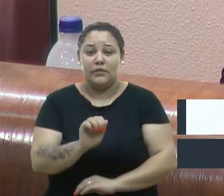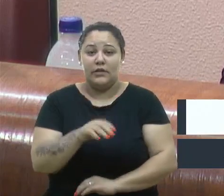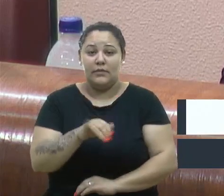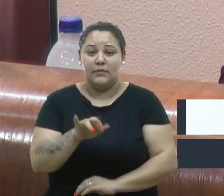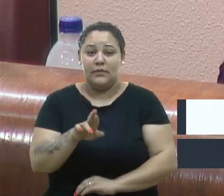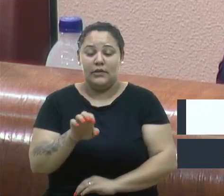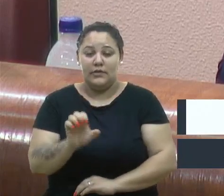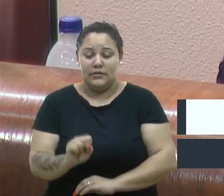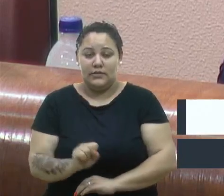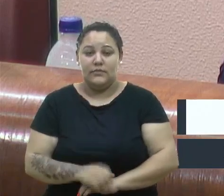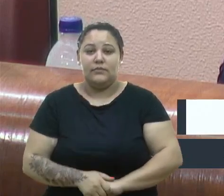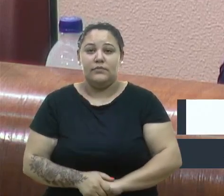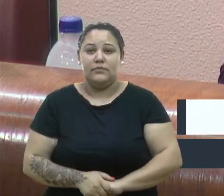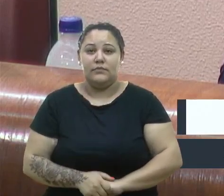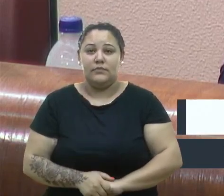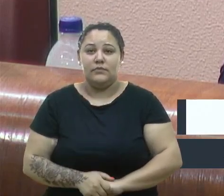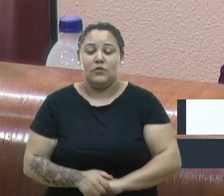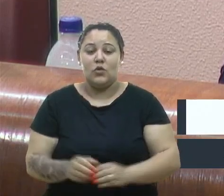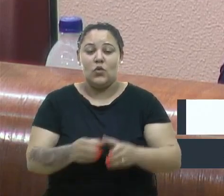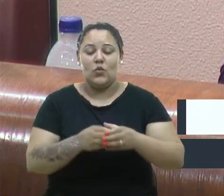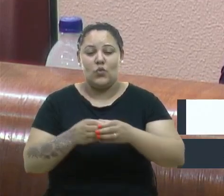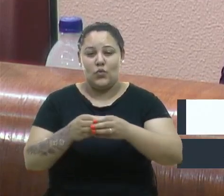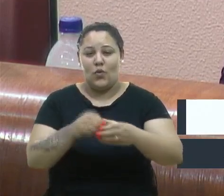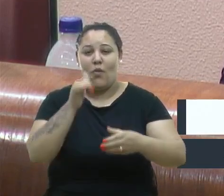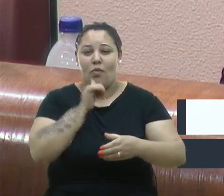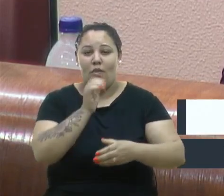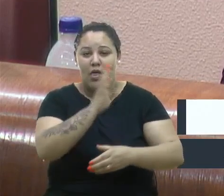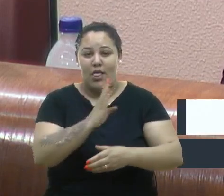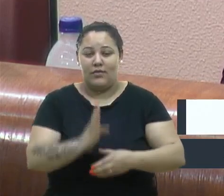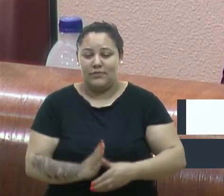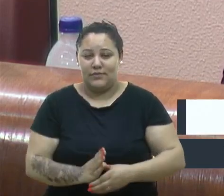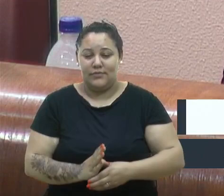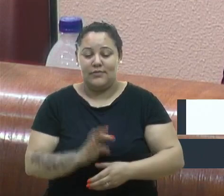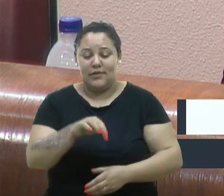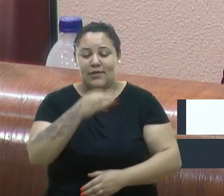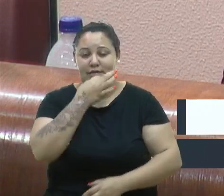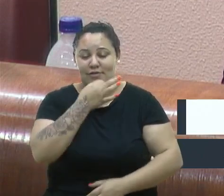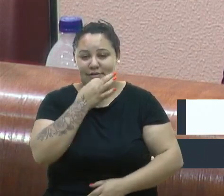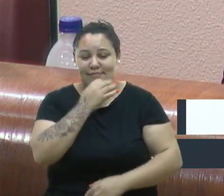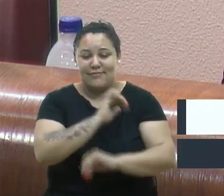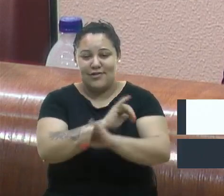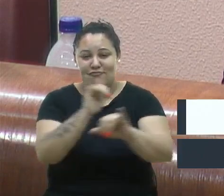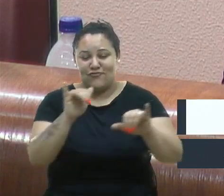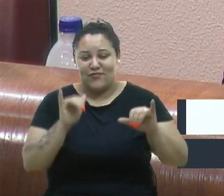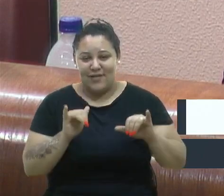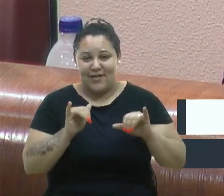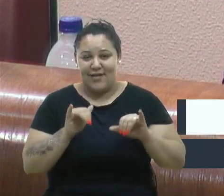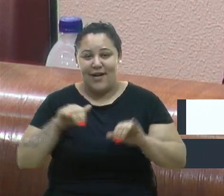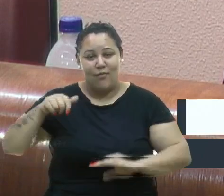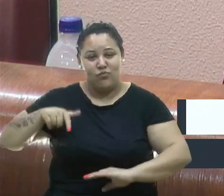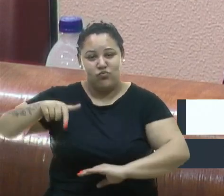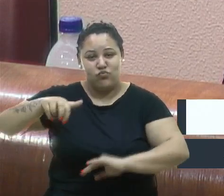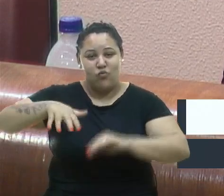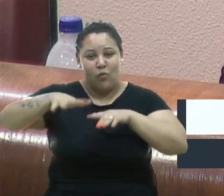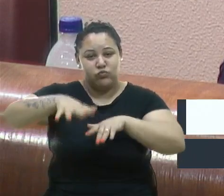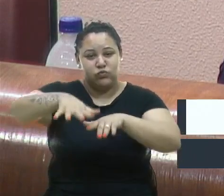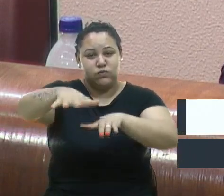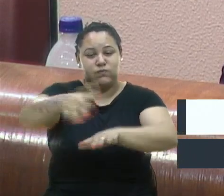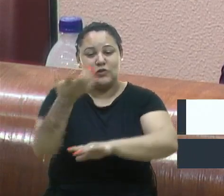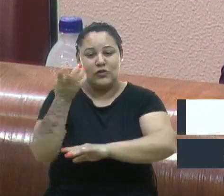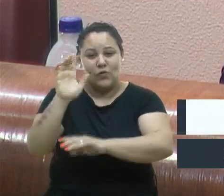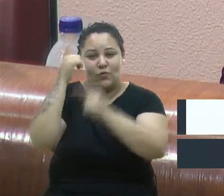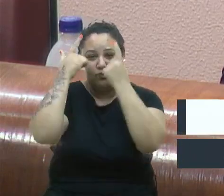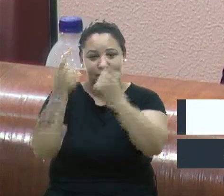Rosso, do Grupo Mulheres do Brasil, Núcleo Caxias do Sul, para divulgar a caminhada contra a violência.